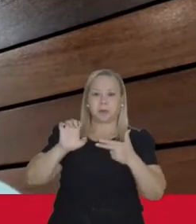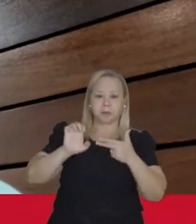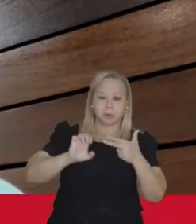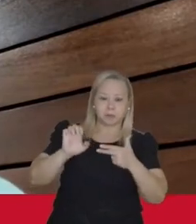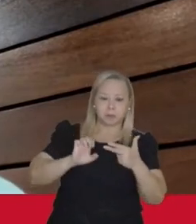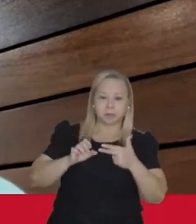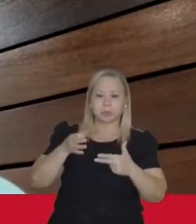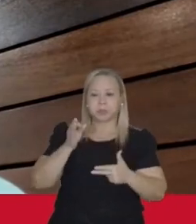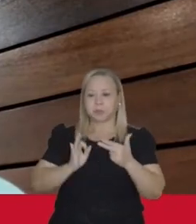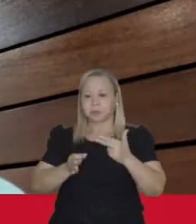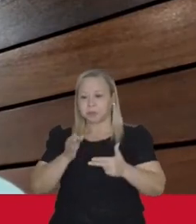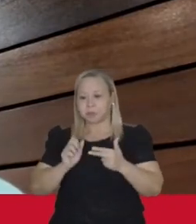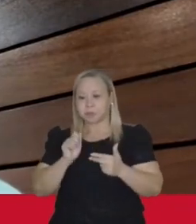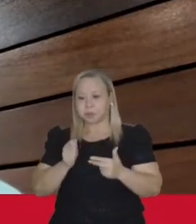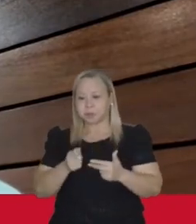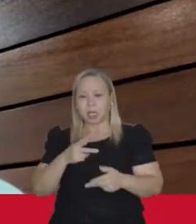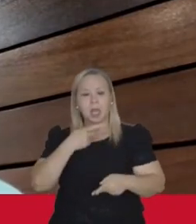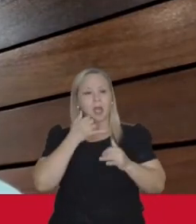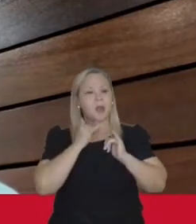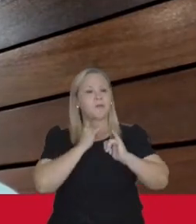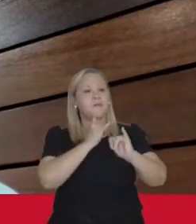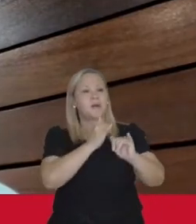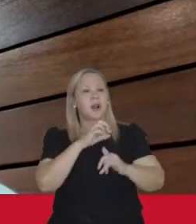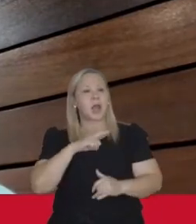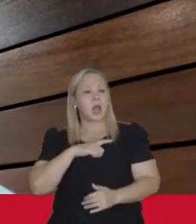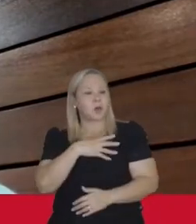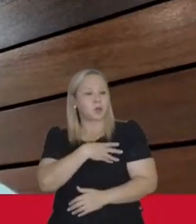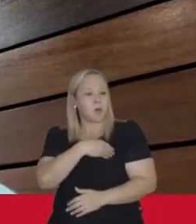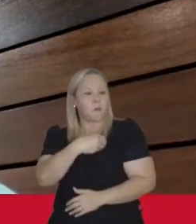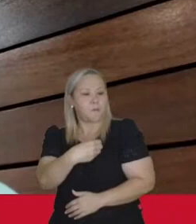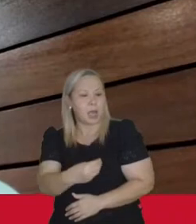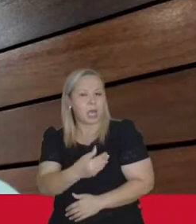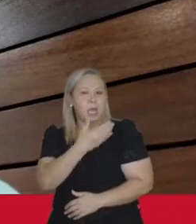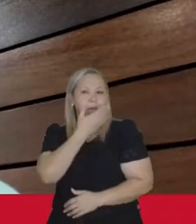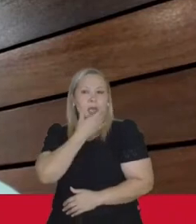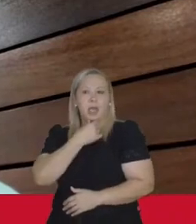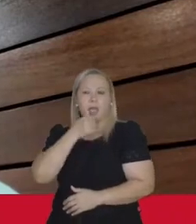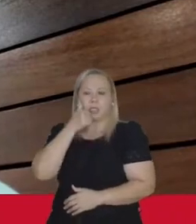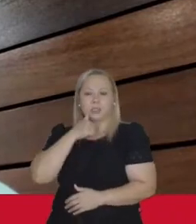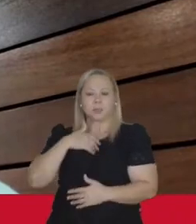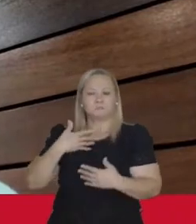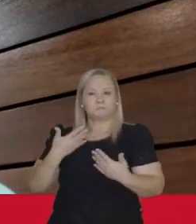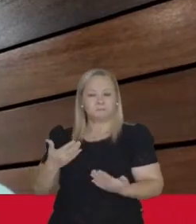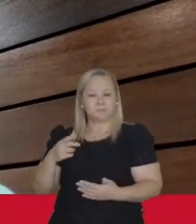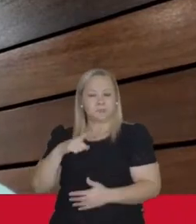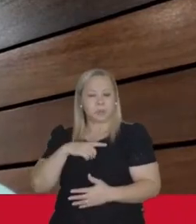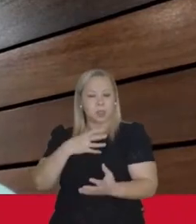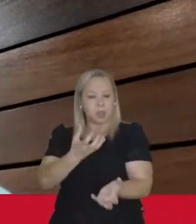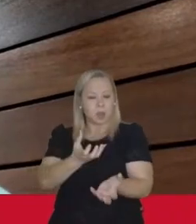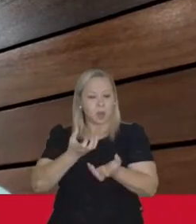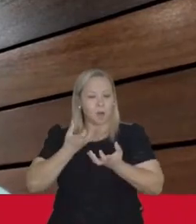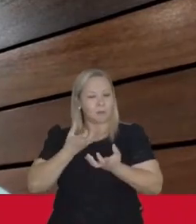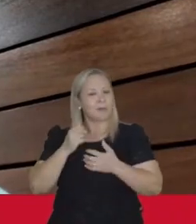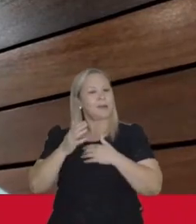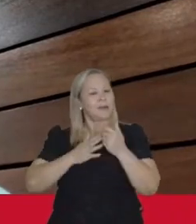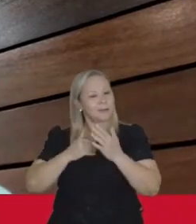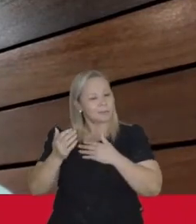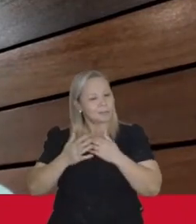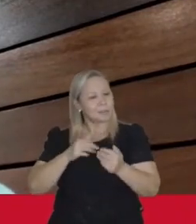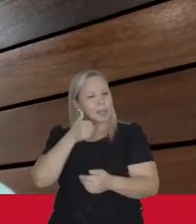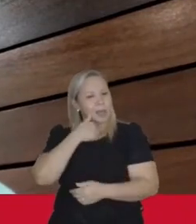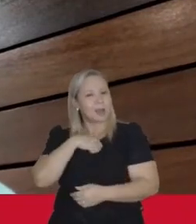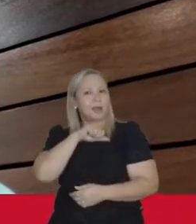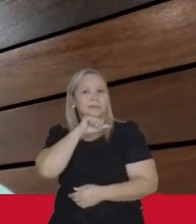dizer: eu tenho um filho, uma filha, eu quero exercer a